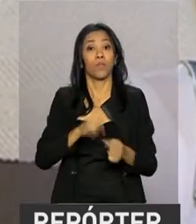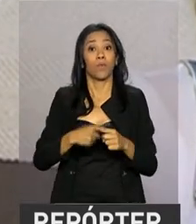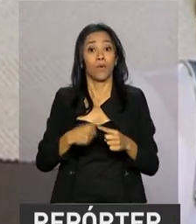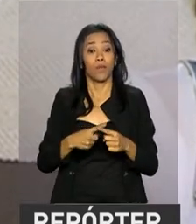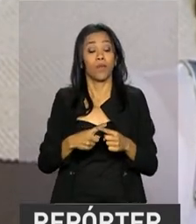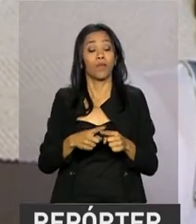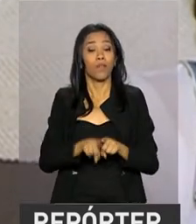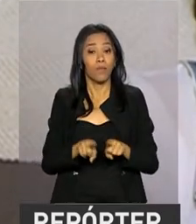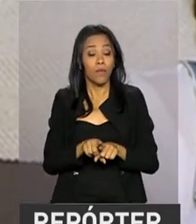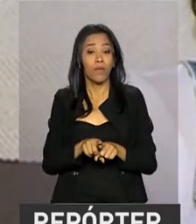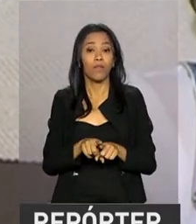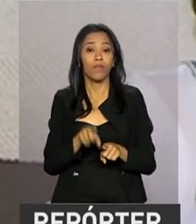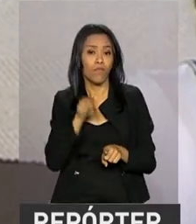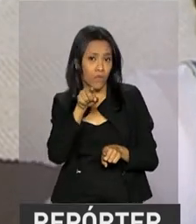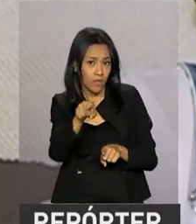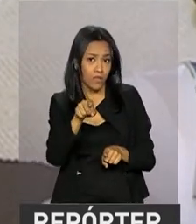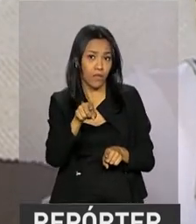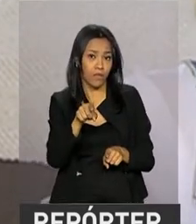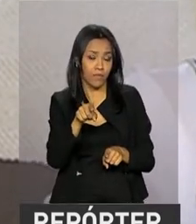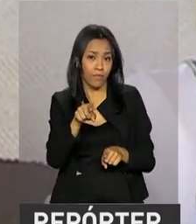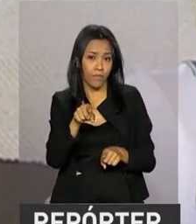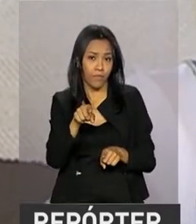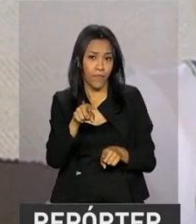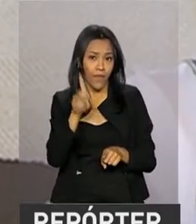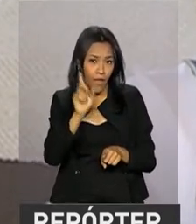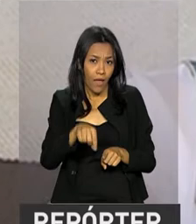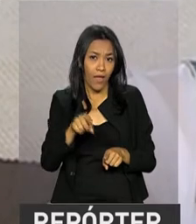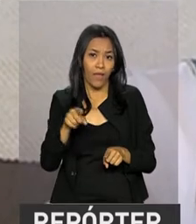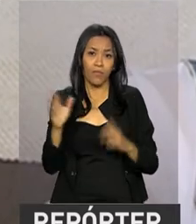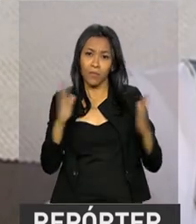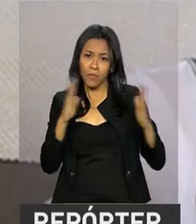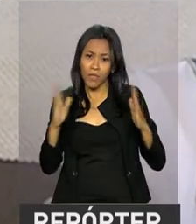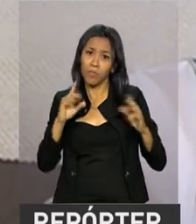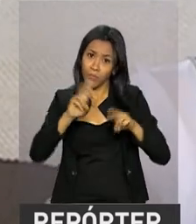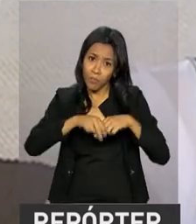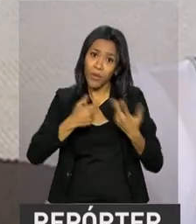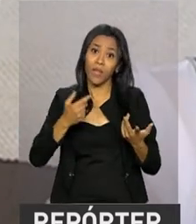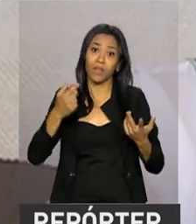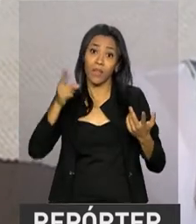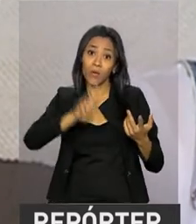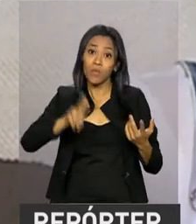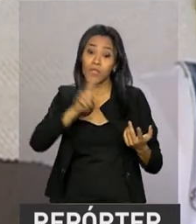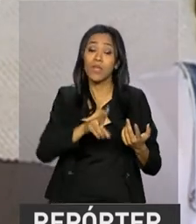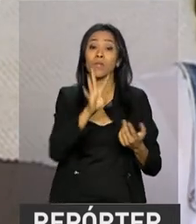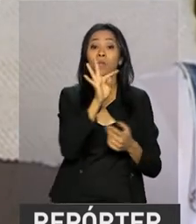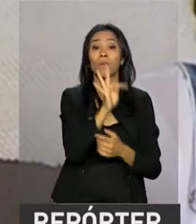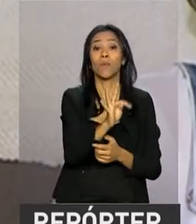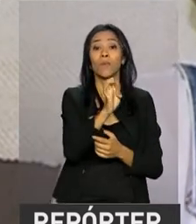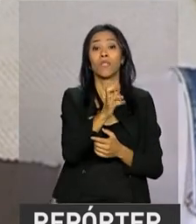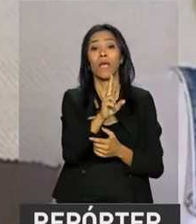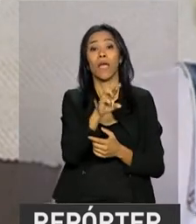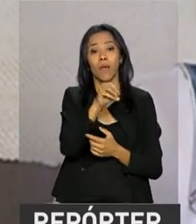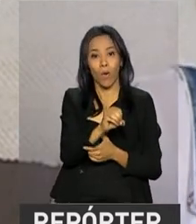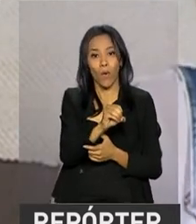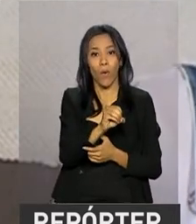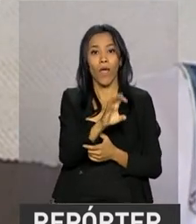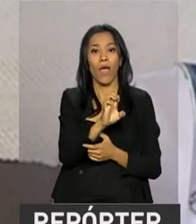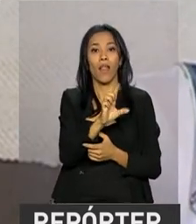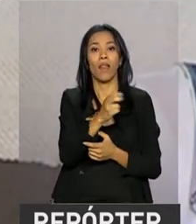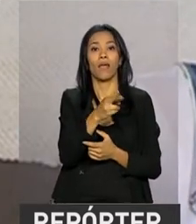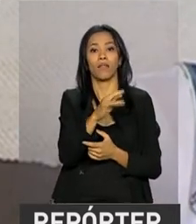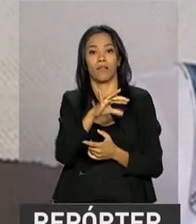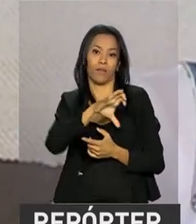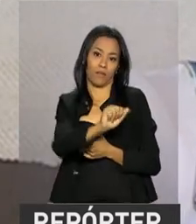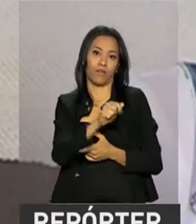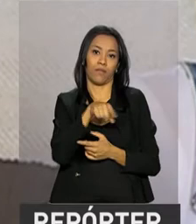mas também você ela tá na época da bandeira vermelha porque estão usando o termo elétrica pra poder que o nível está muito baixo dos